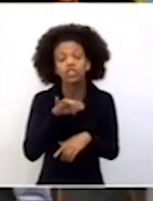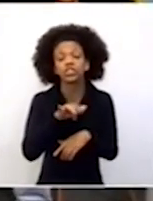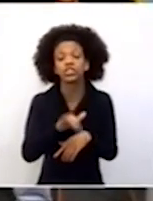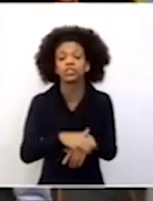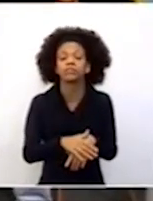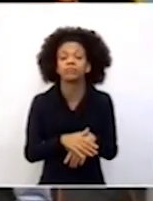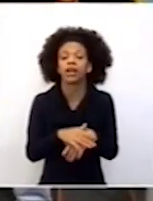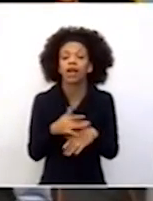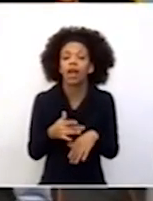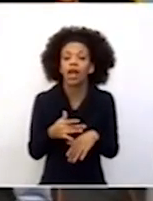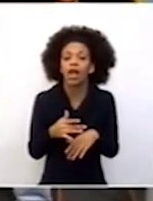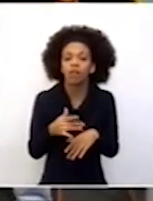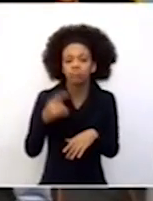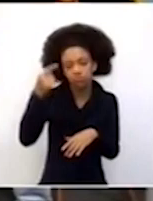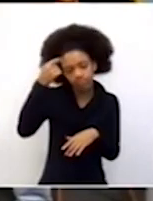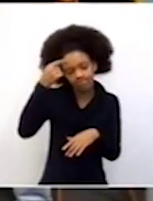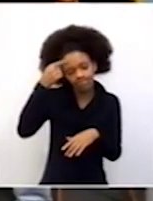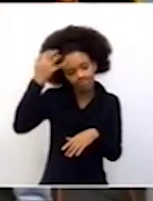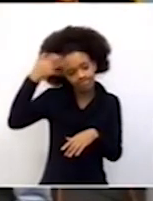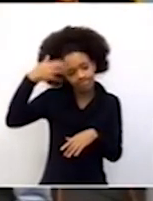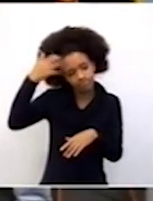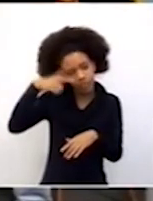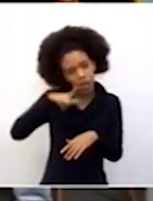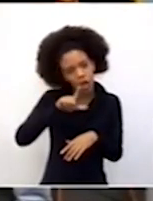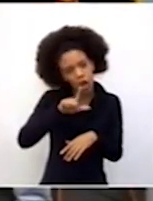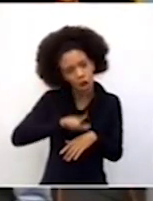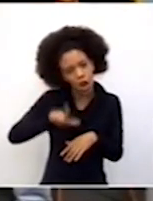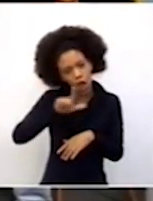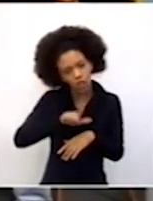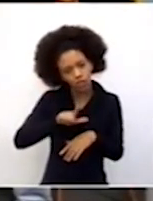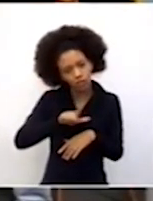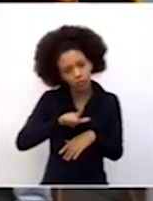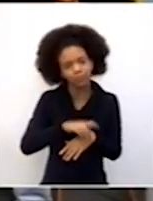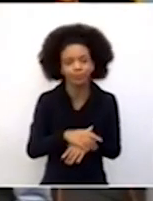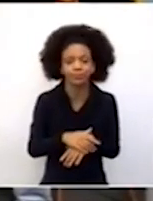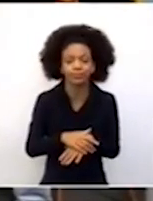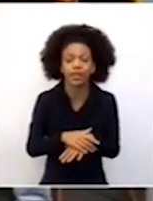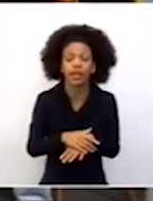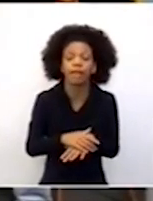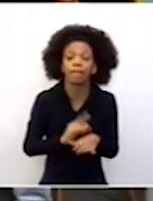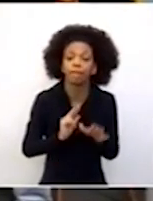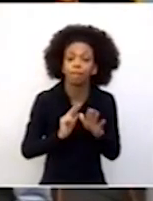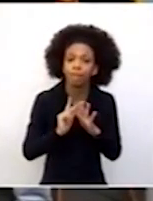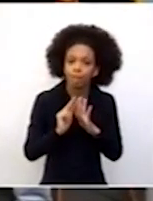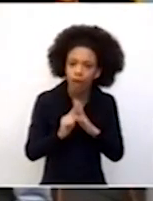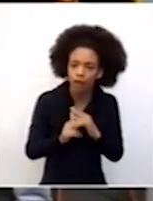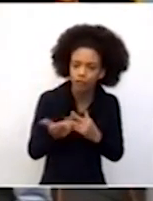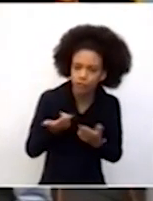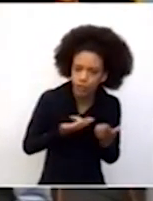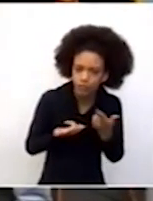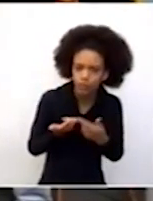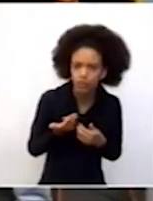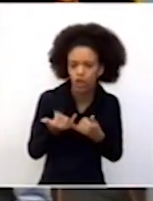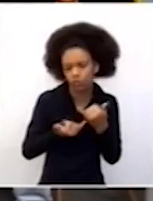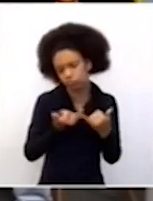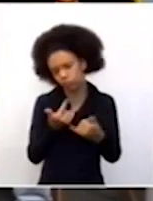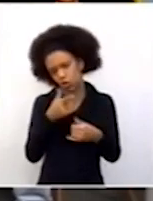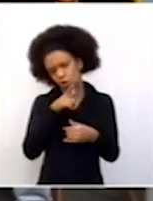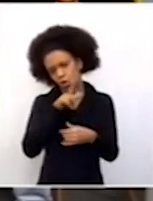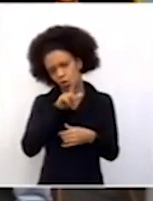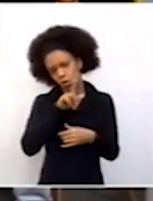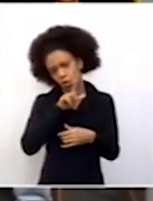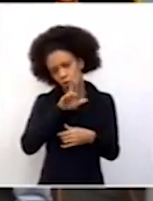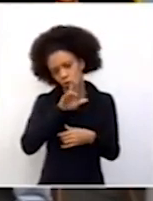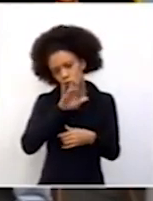questão do raciocínio lógico. Muitos responderam jogos. Jogos e ludicidade, eu